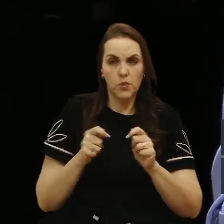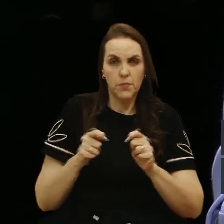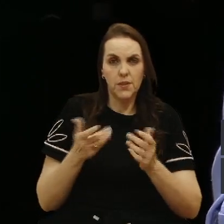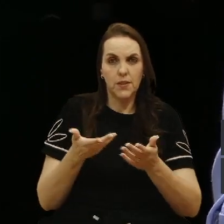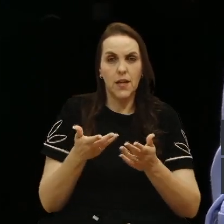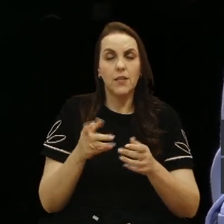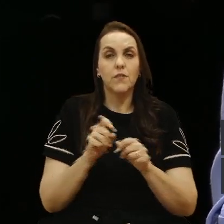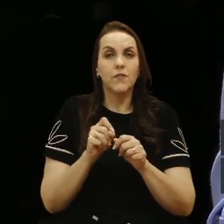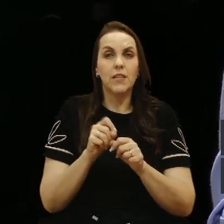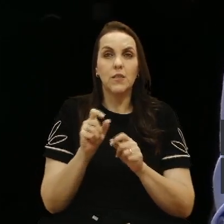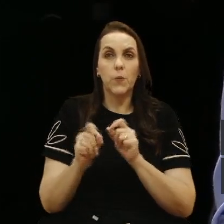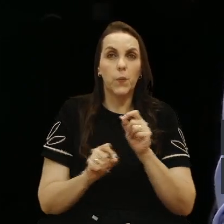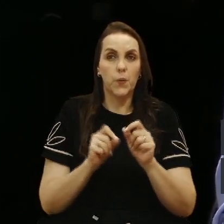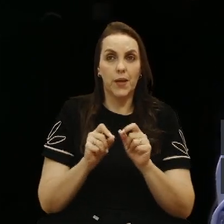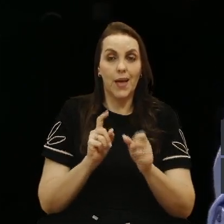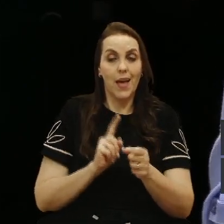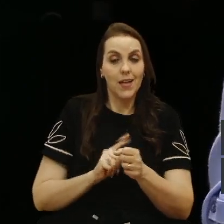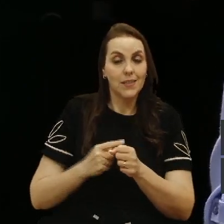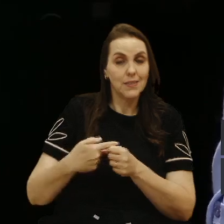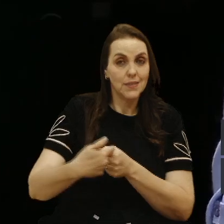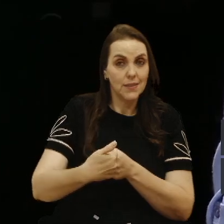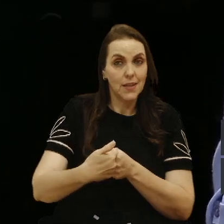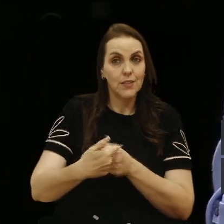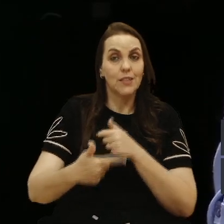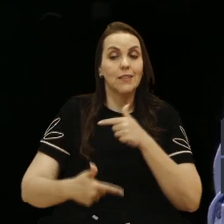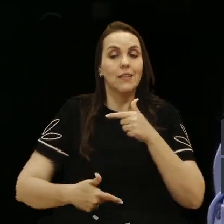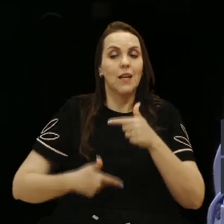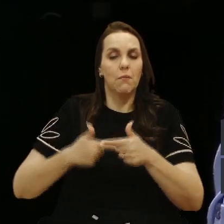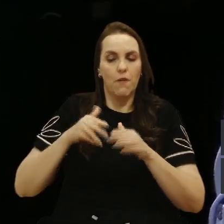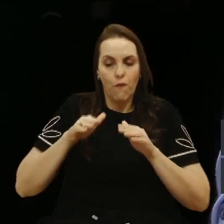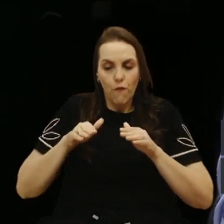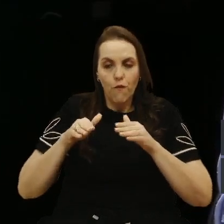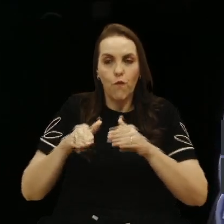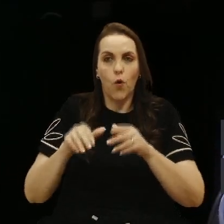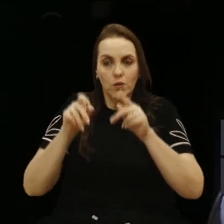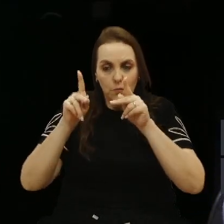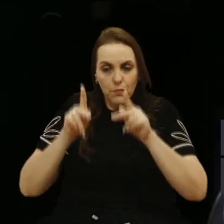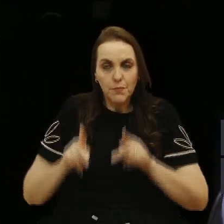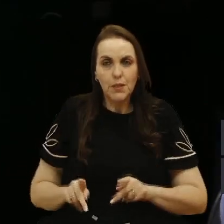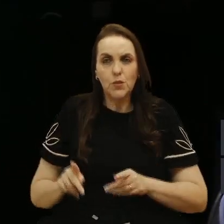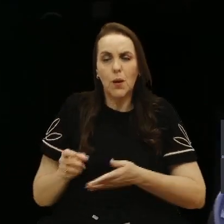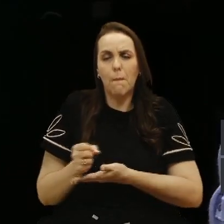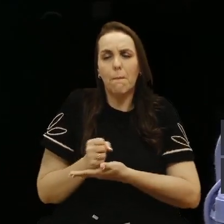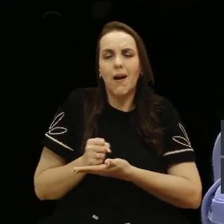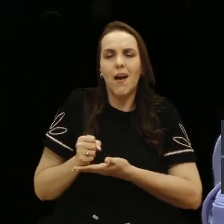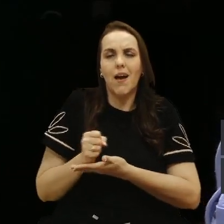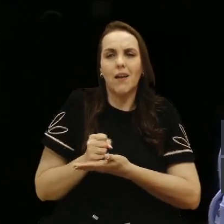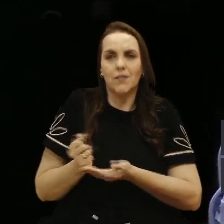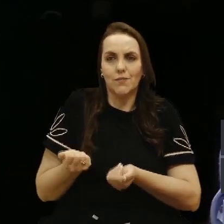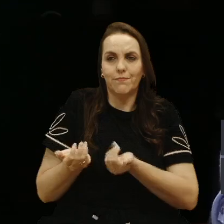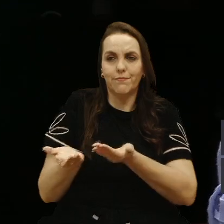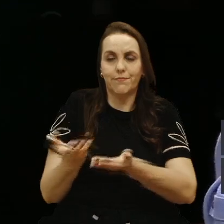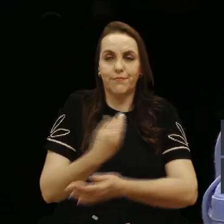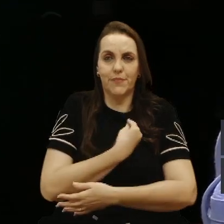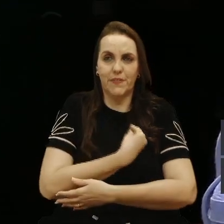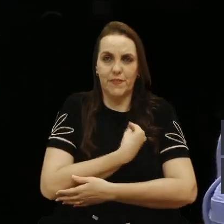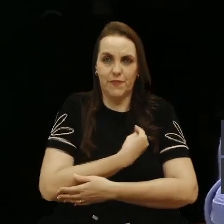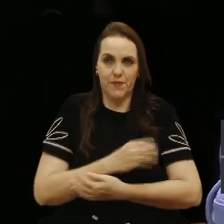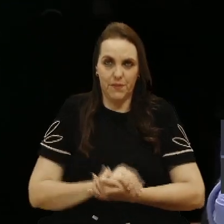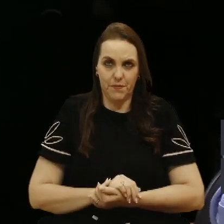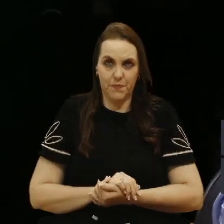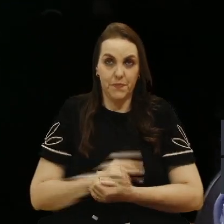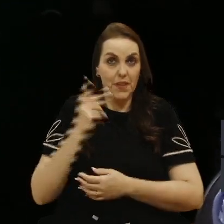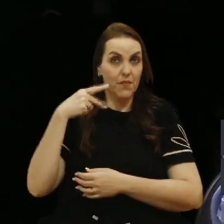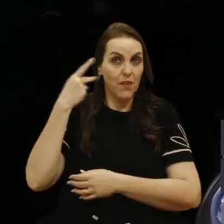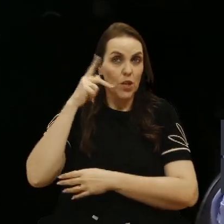sim, fazendo com que o município trabalhe em prol das pessoas, daquilo que é o básico para que elas possam viver. O vereador Lucas trouxe